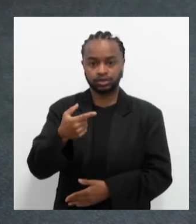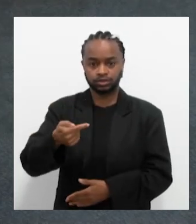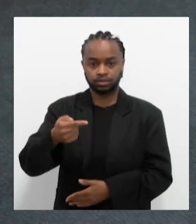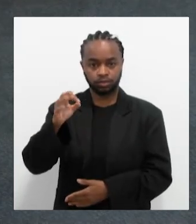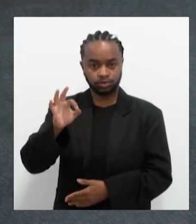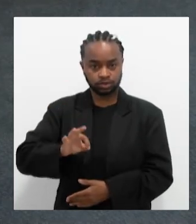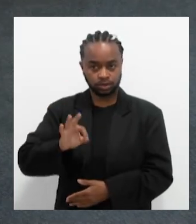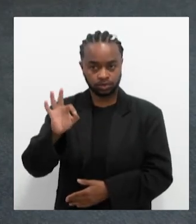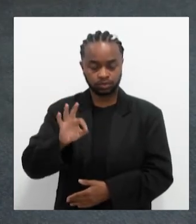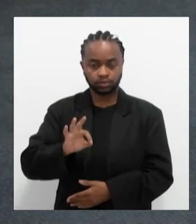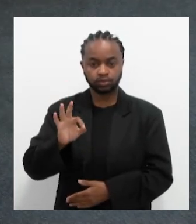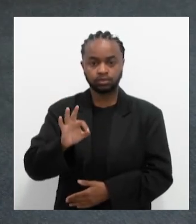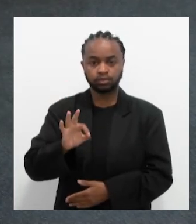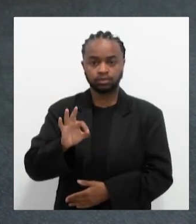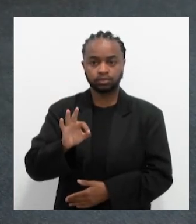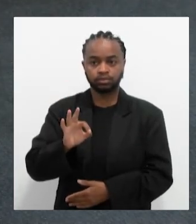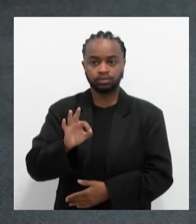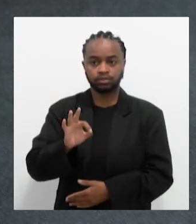0,37% do